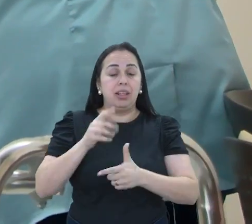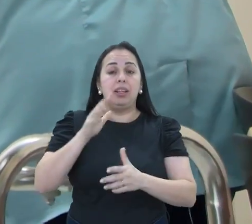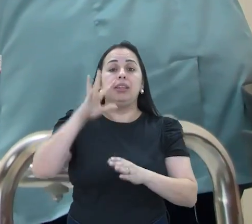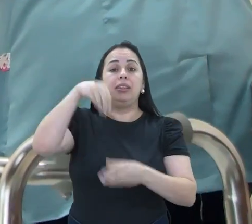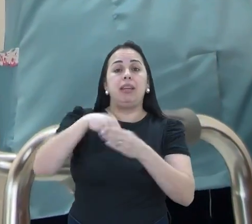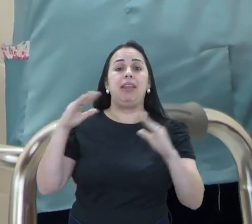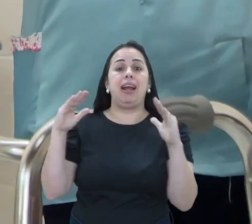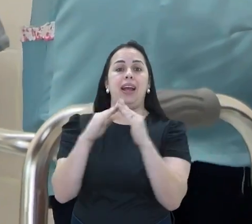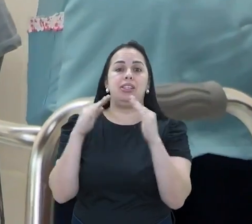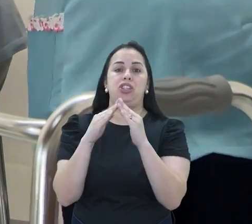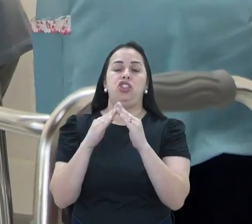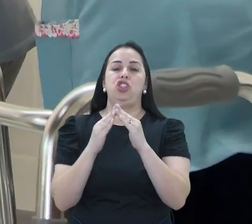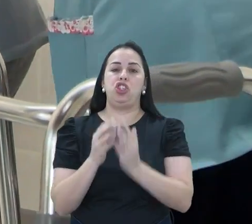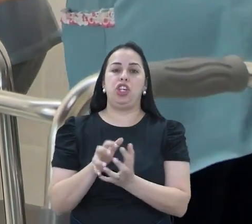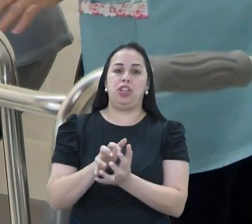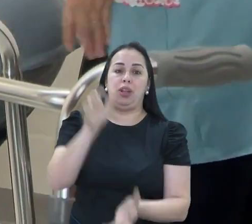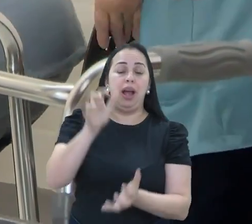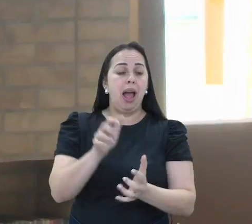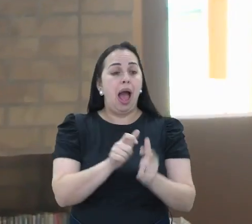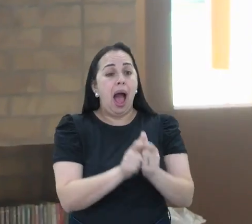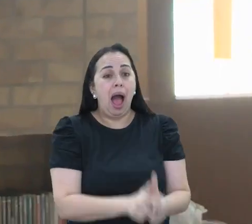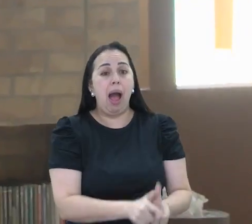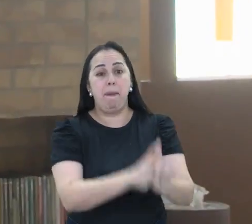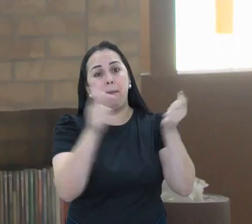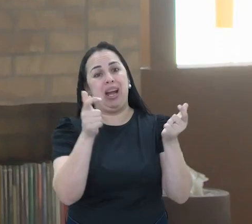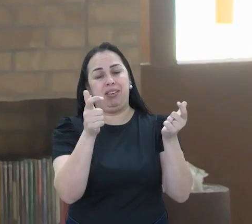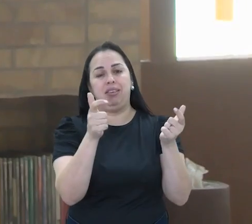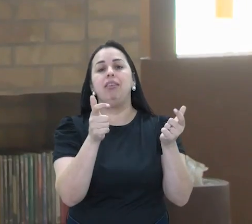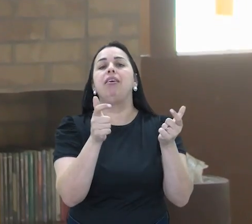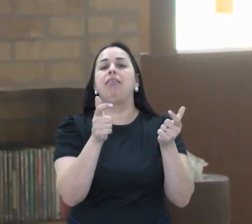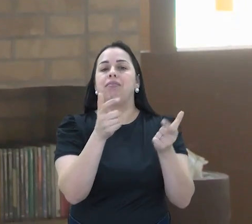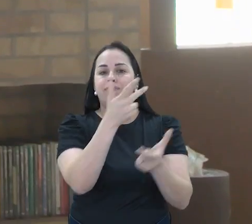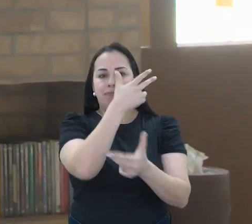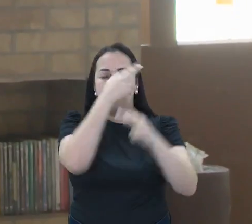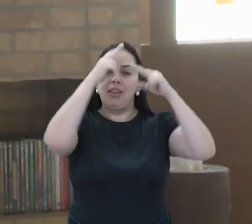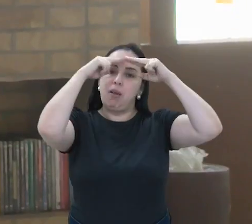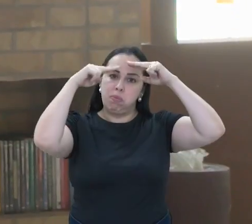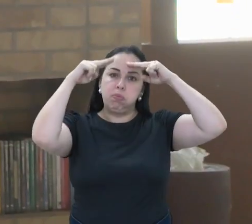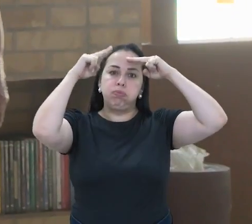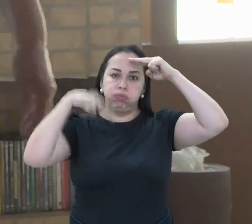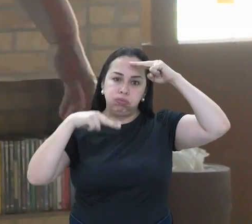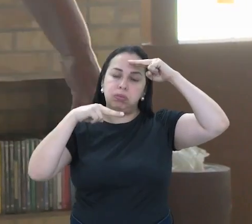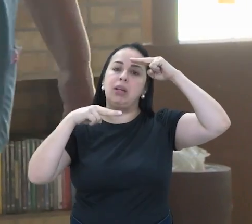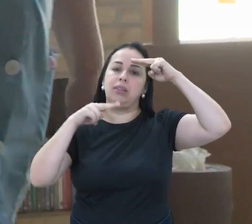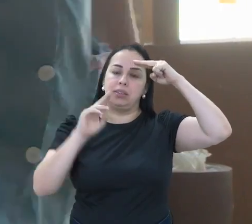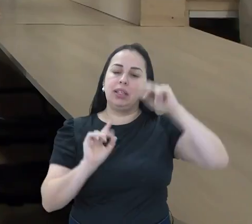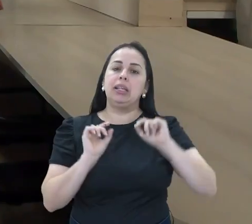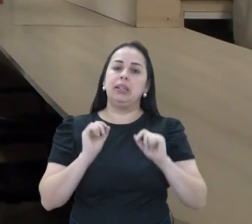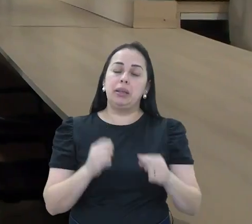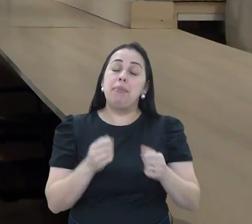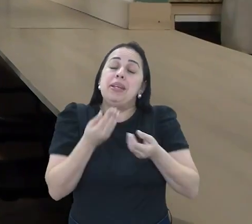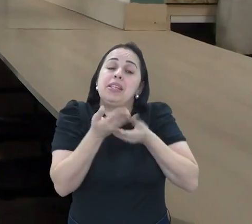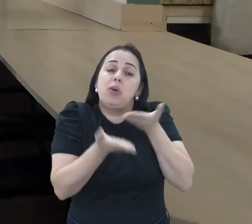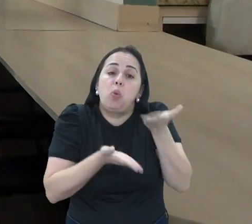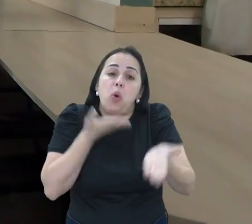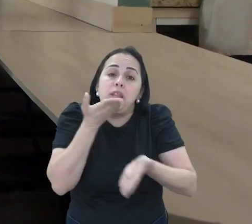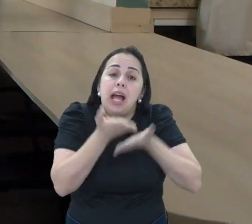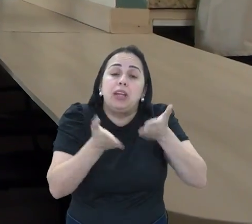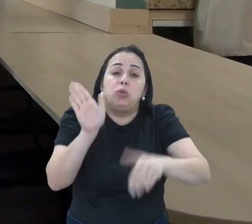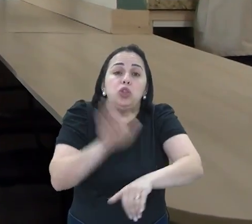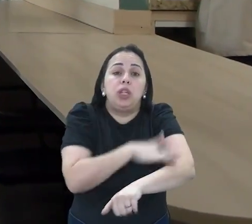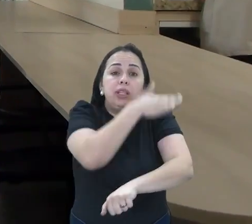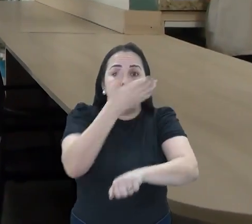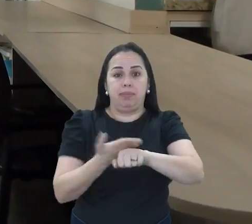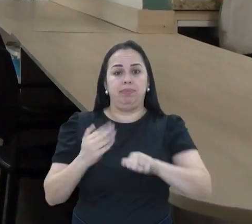profissionais que trabalham nesse lar de idosos. Aqui, a maioria tem algum grau de demência, condição que